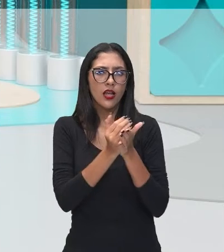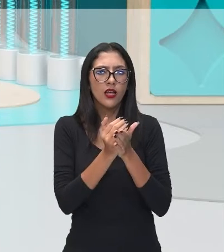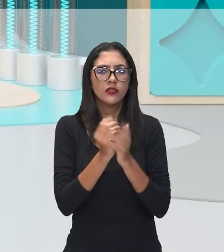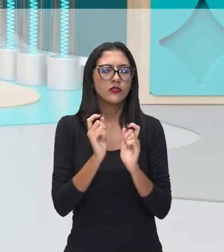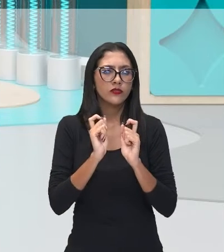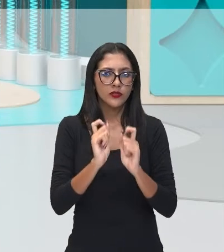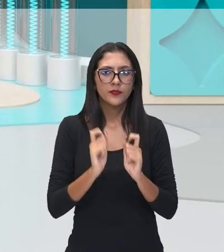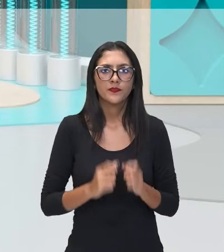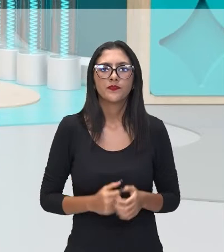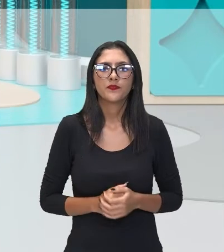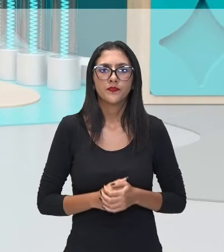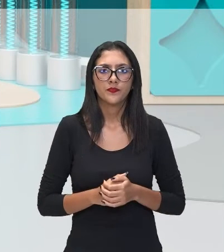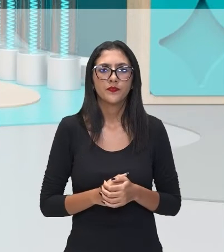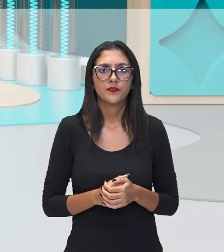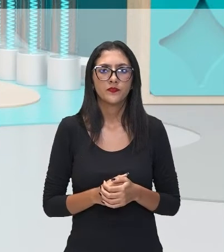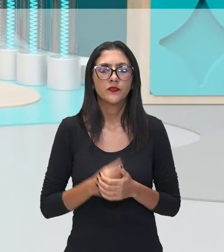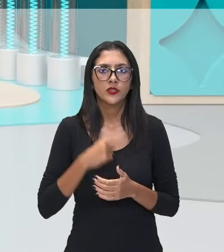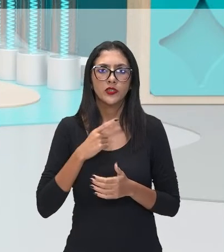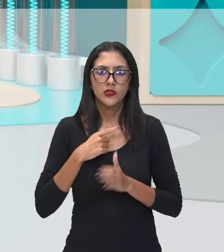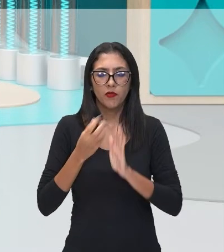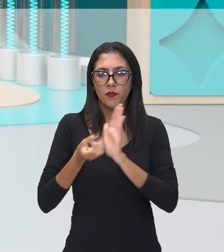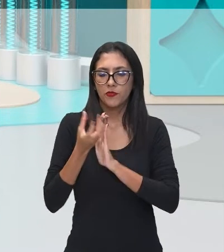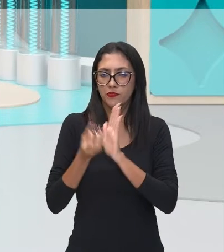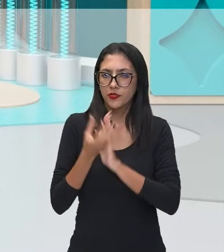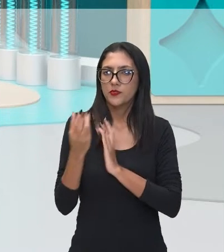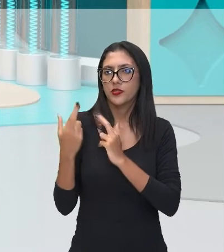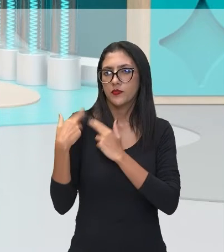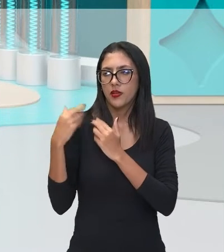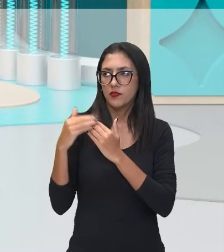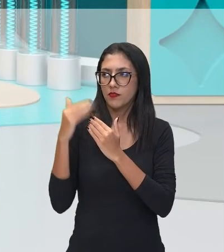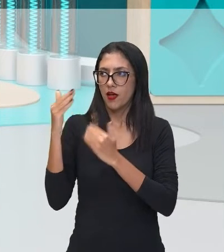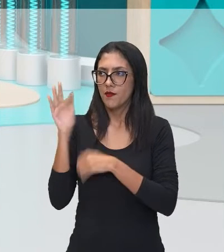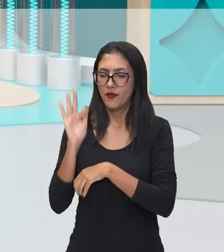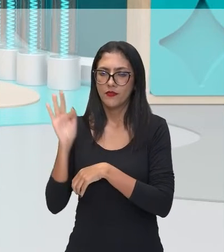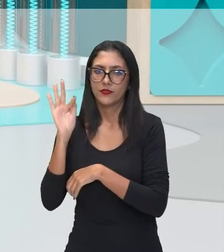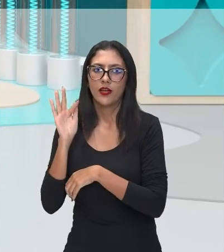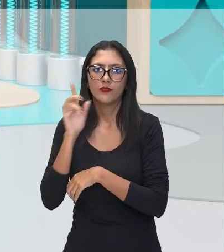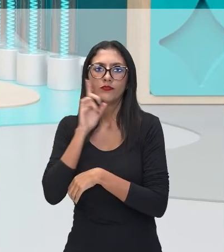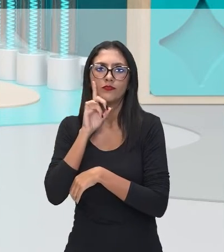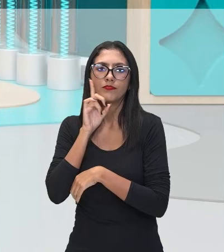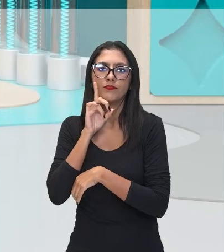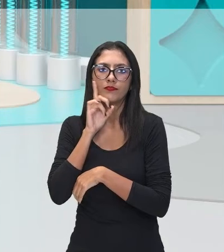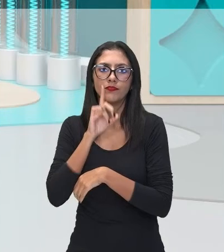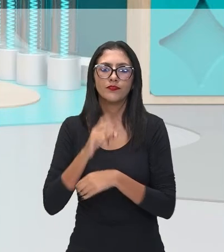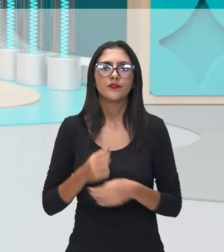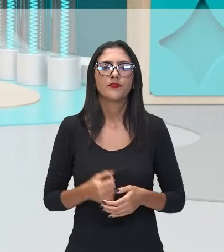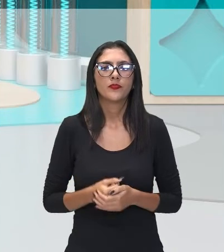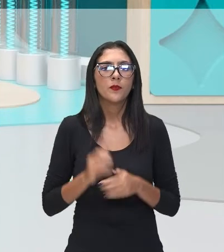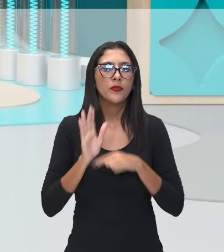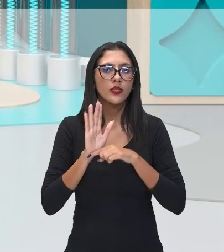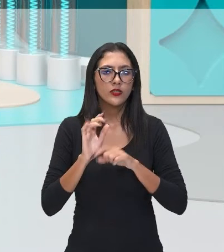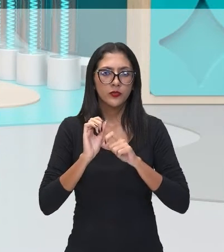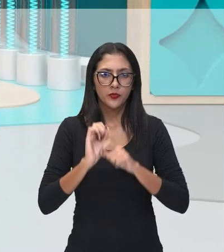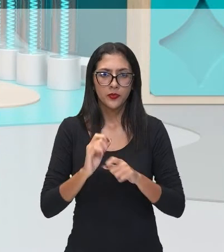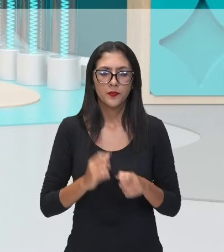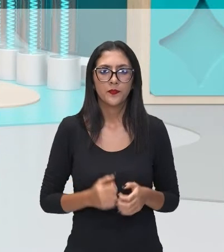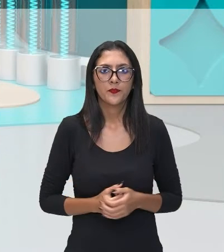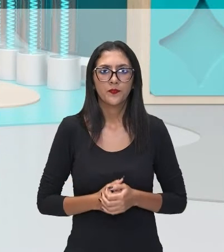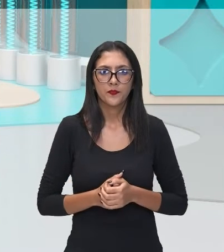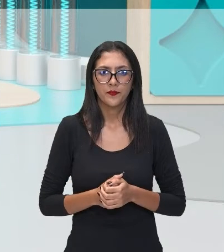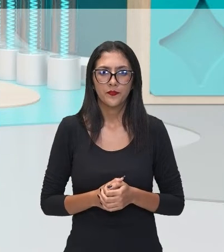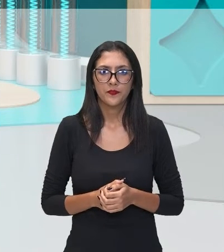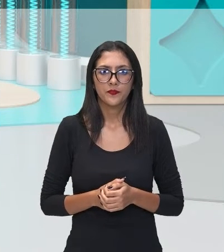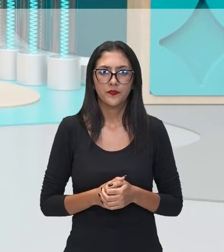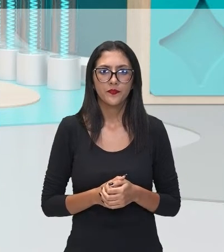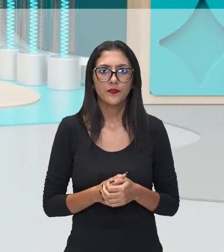ele foi produzido, claro, pela Universidade de Nova York. E o que ele mostra? Ele demonstra amplamente que a política